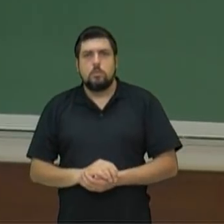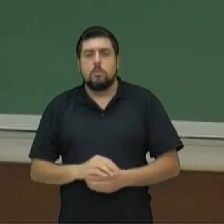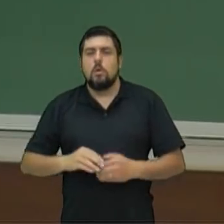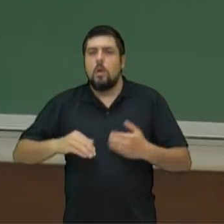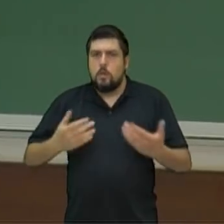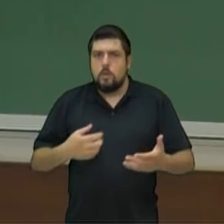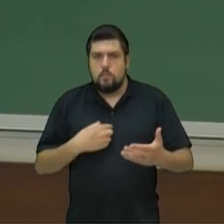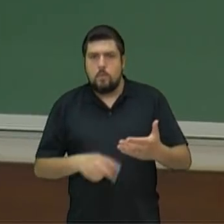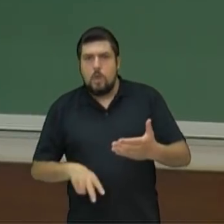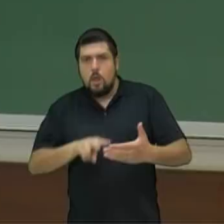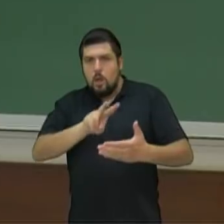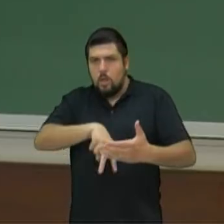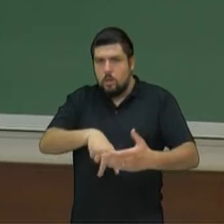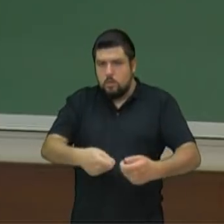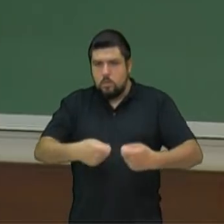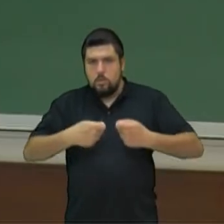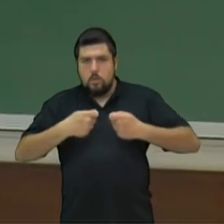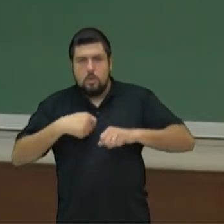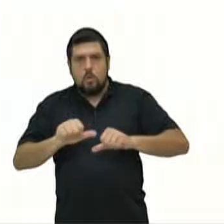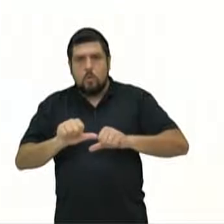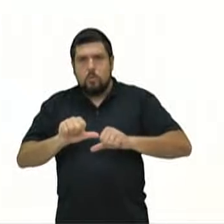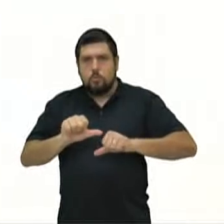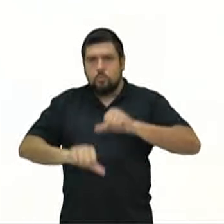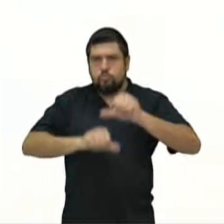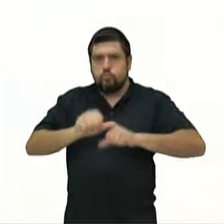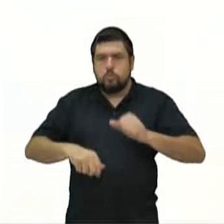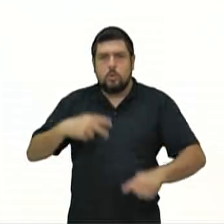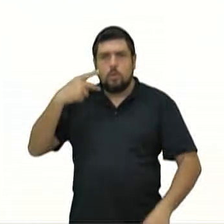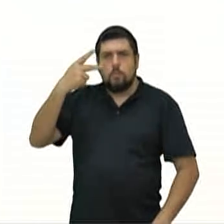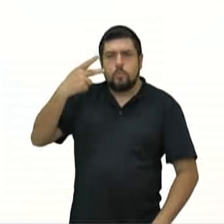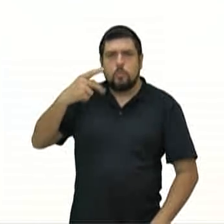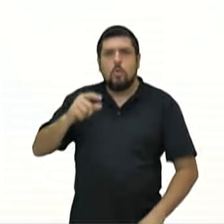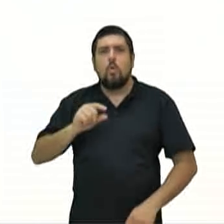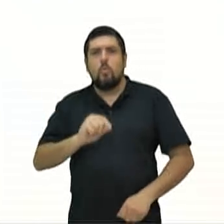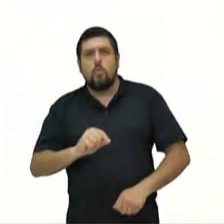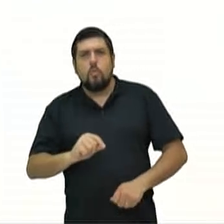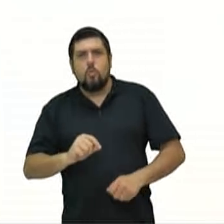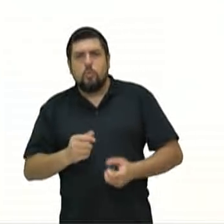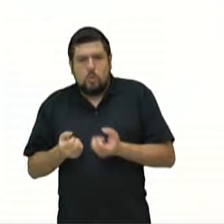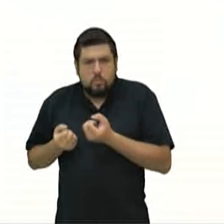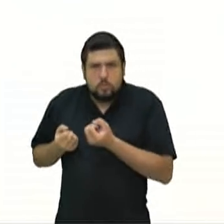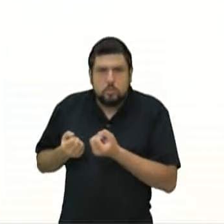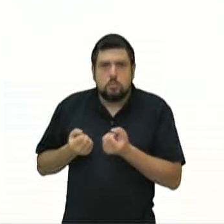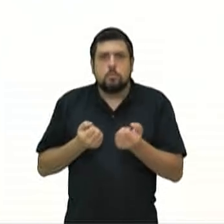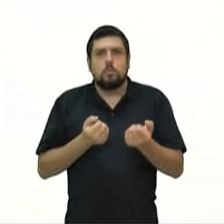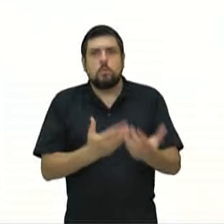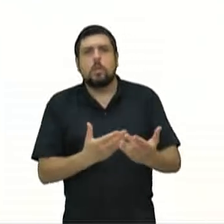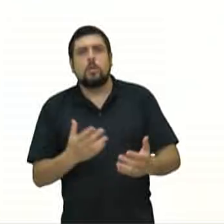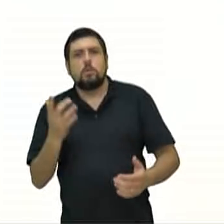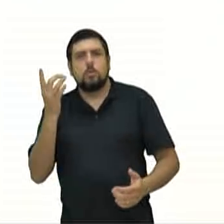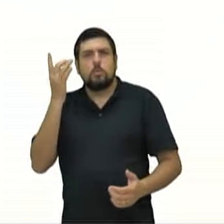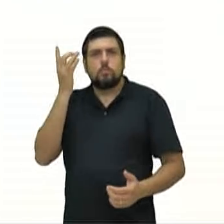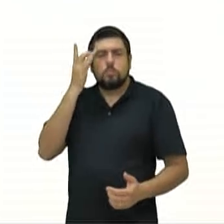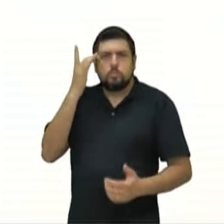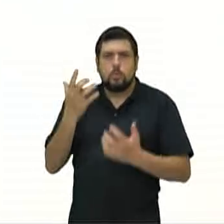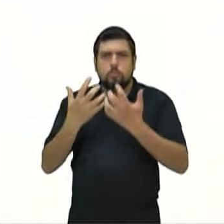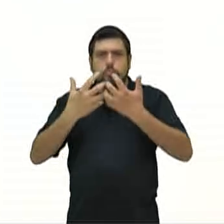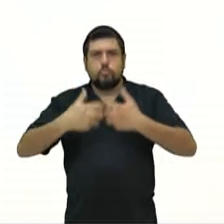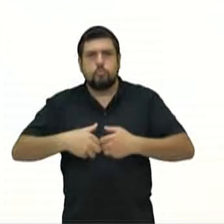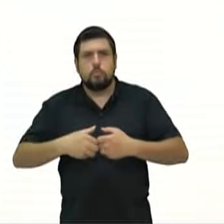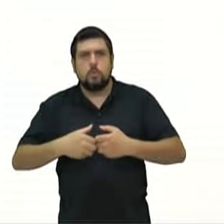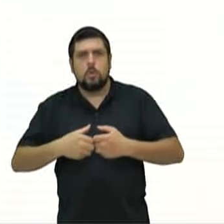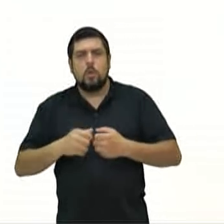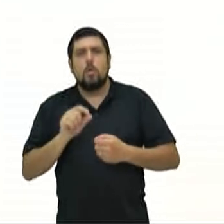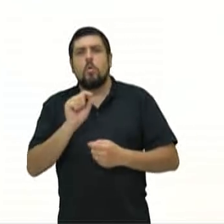uma transformação política, porque por sua vez catapulta, empurra com força a capacidade de argumentação do cidadão, tornando-a mais